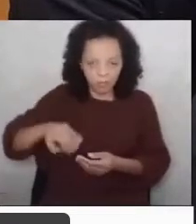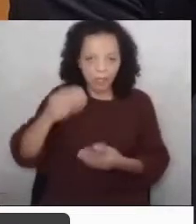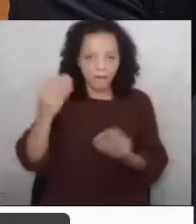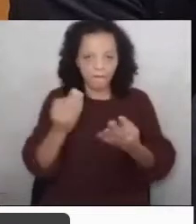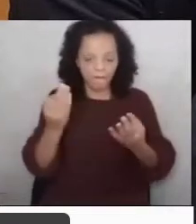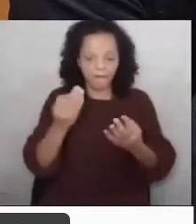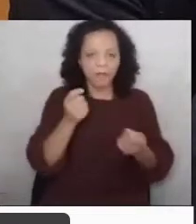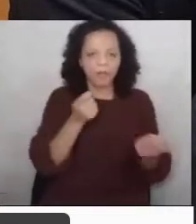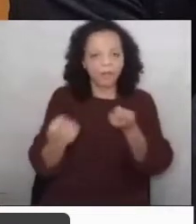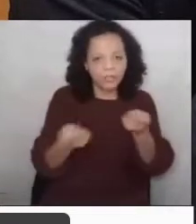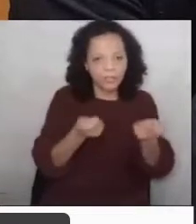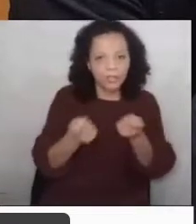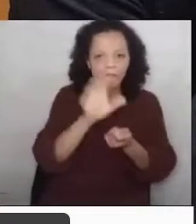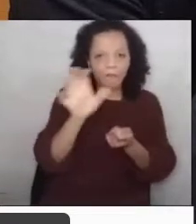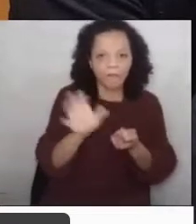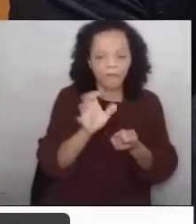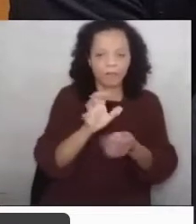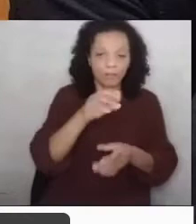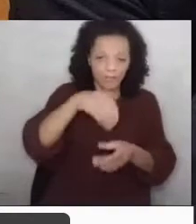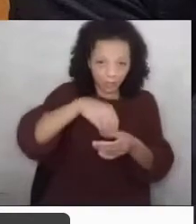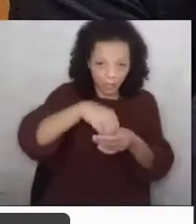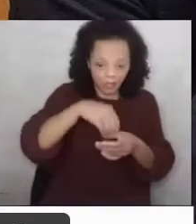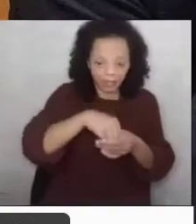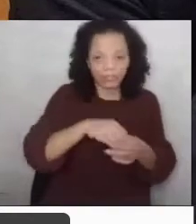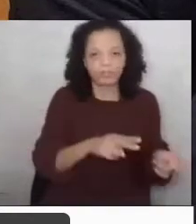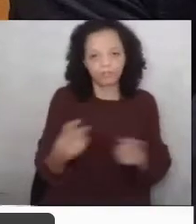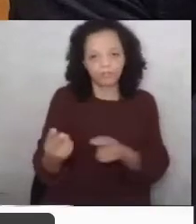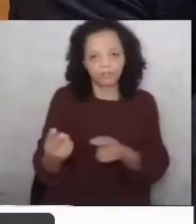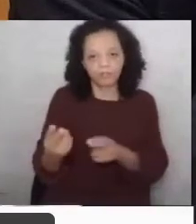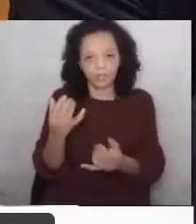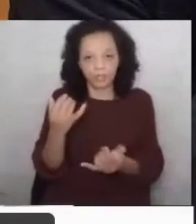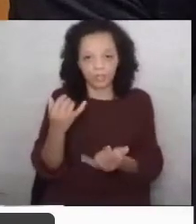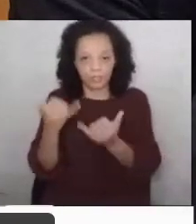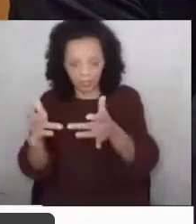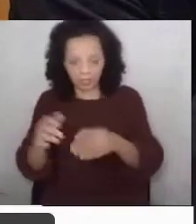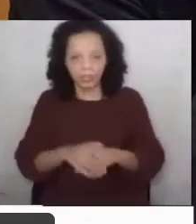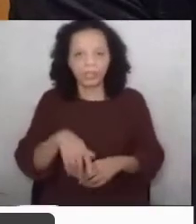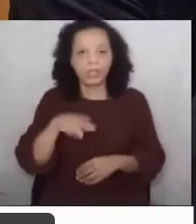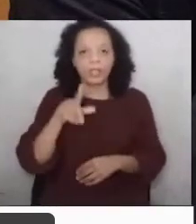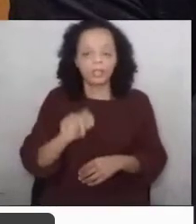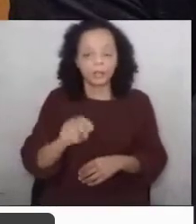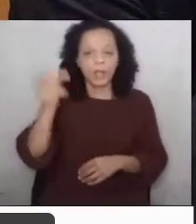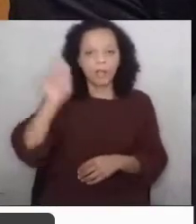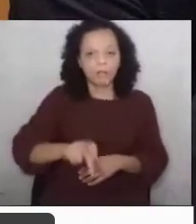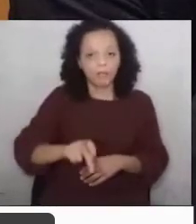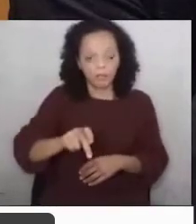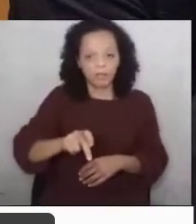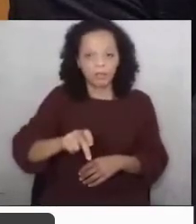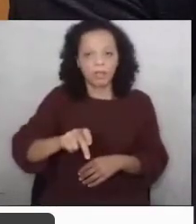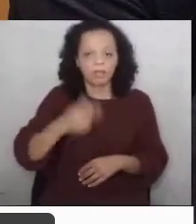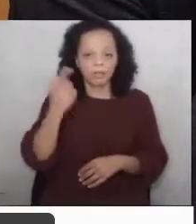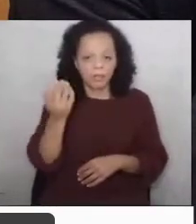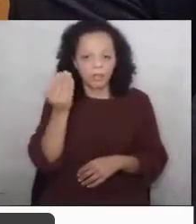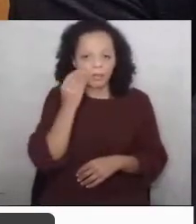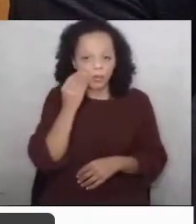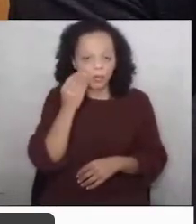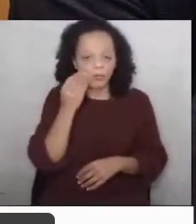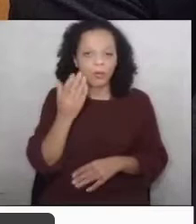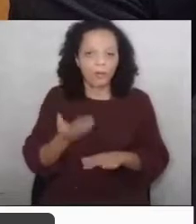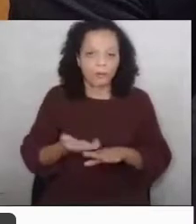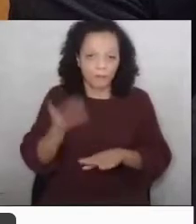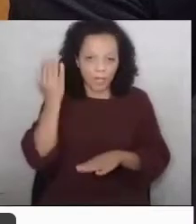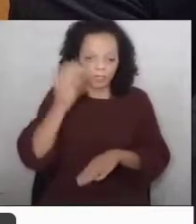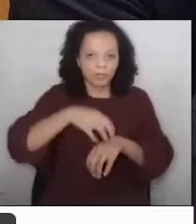organizacionais internos a entrada na era das cidades inteligentes implicou a implementação e utilização de um maior número de